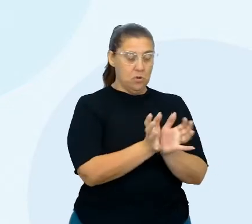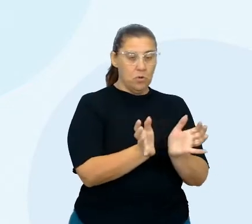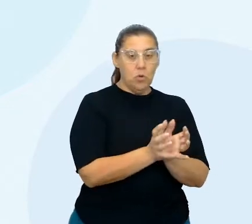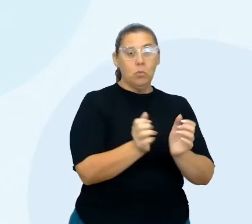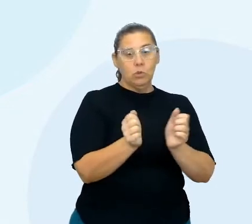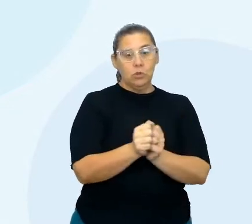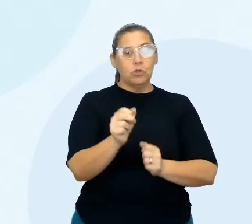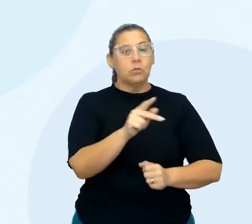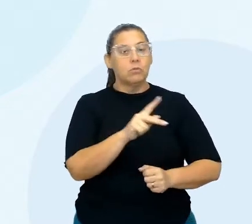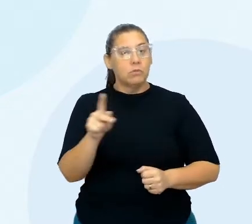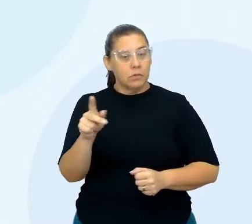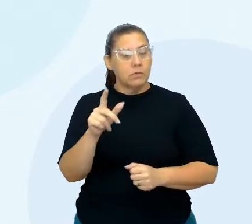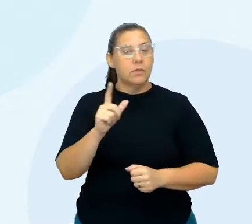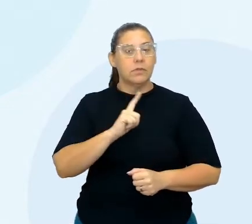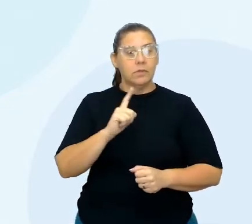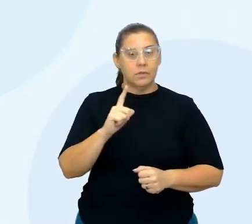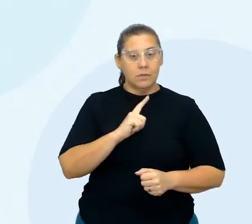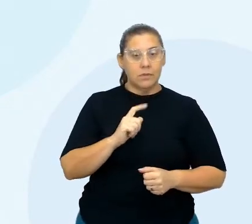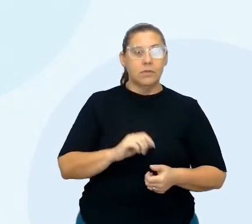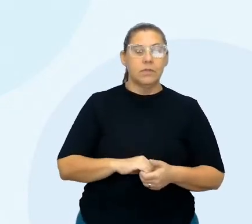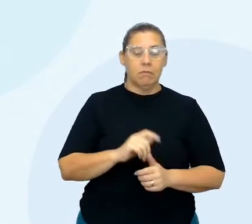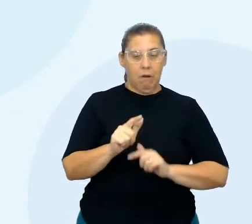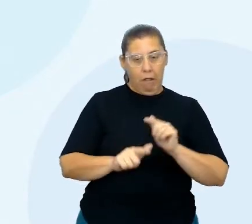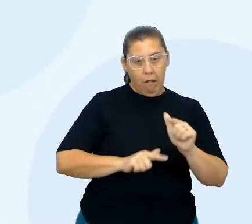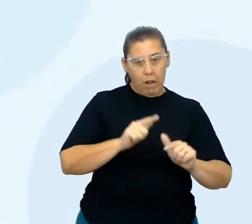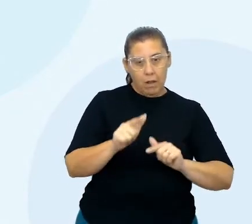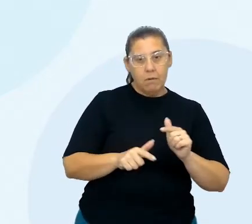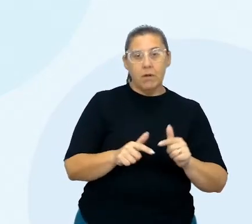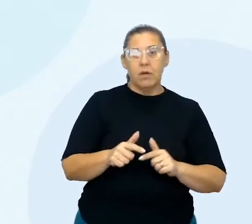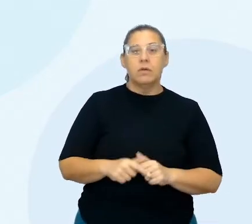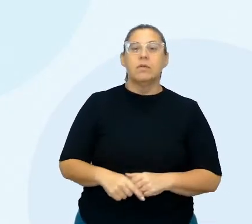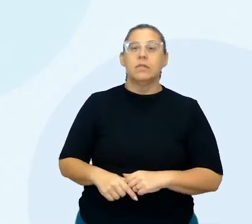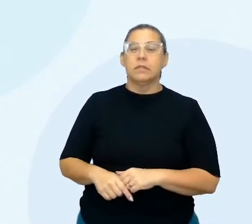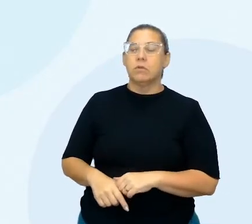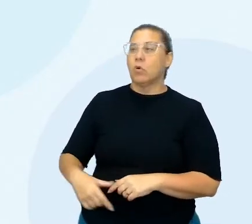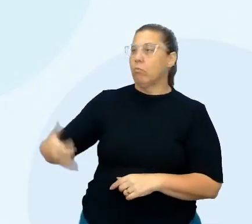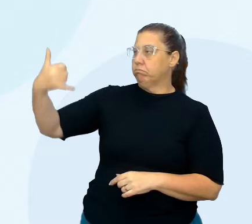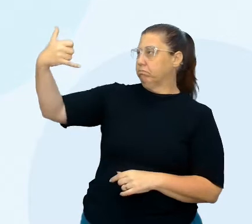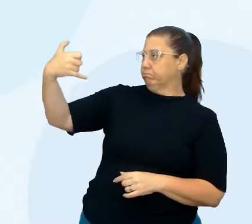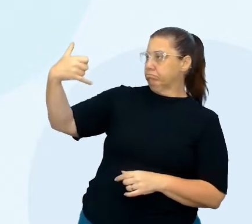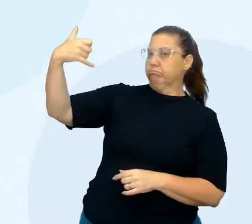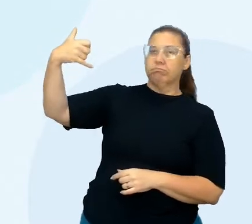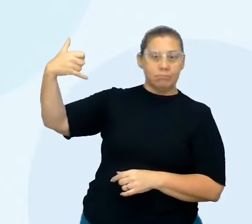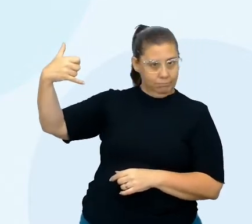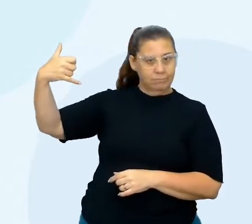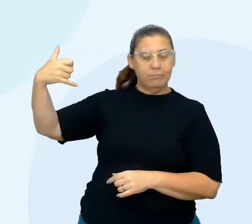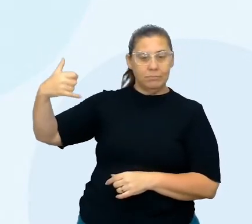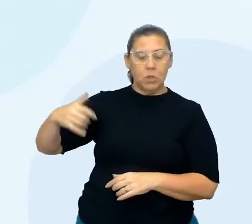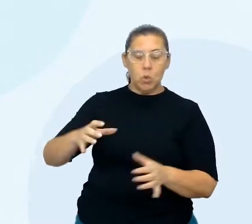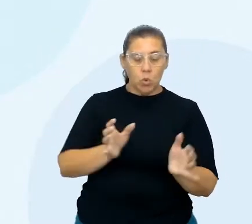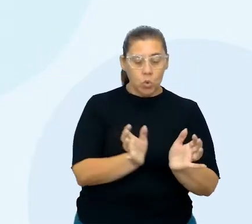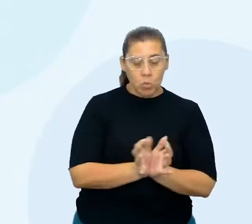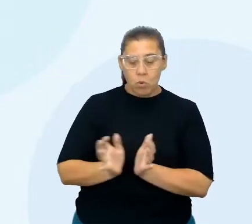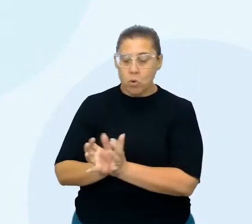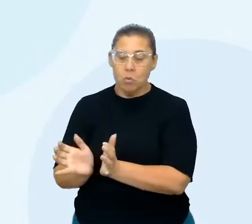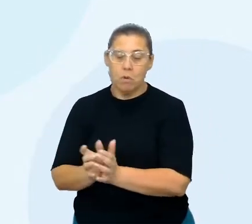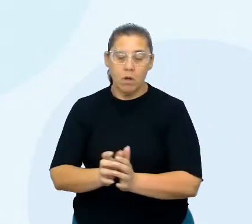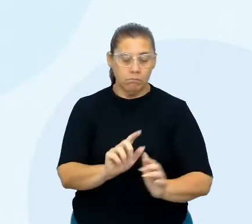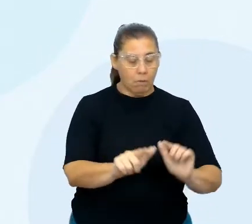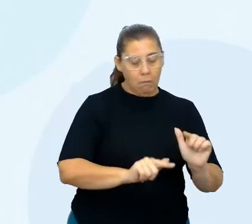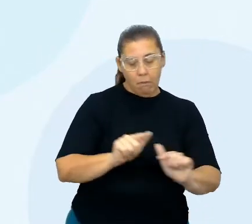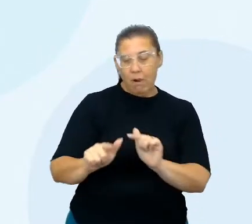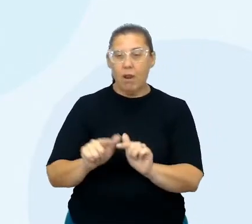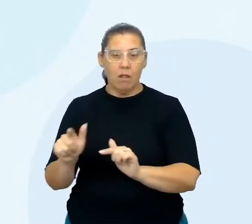seu professor, trarão esse tema, que é trabalhar com as selfies. Ao término do diálogo, você e seus colegas se unirão em pequenos grupos para elaborarem